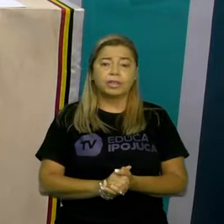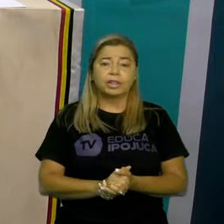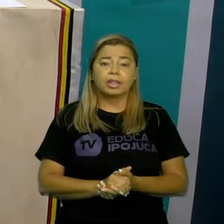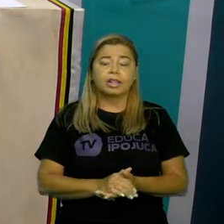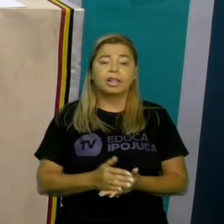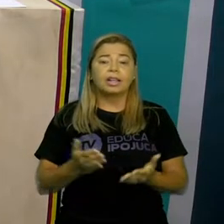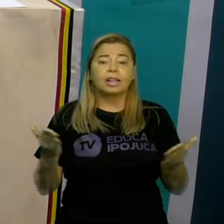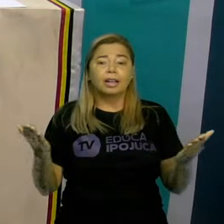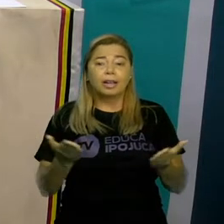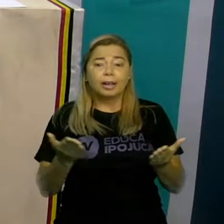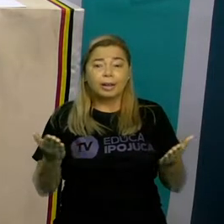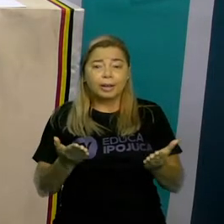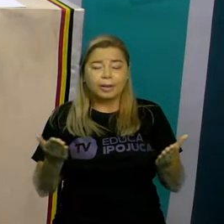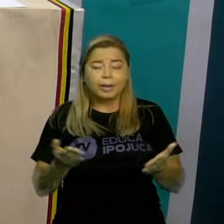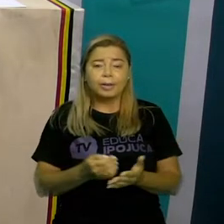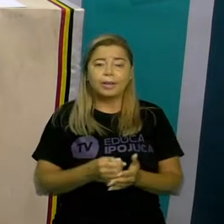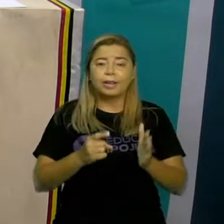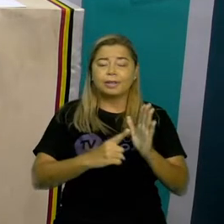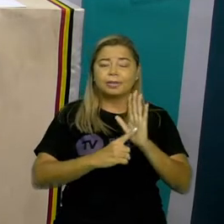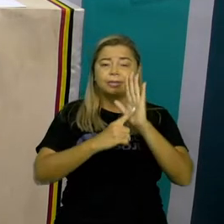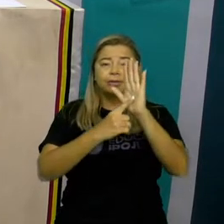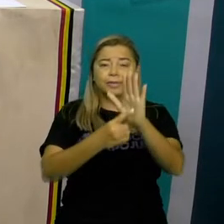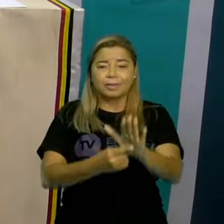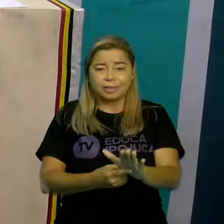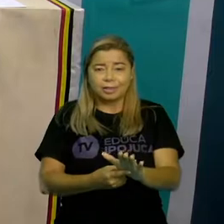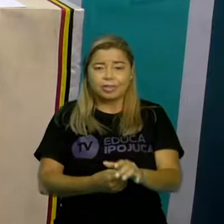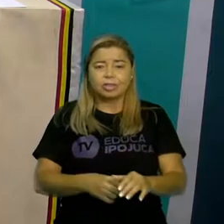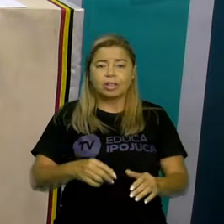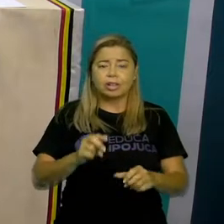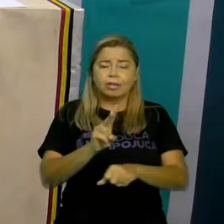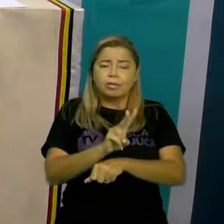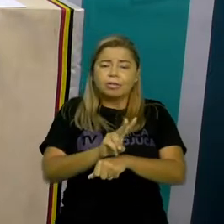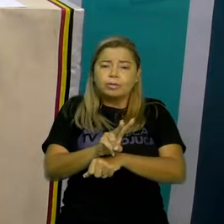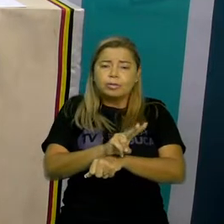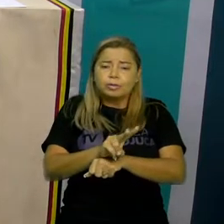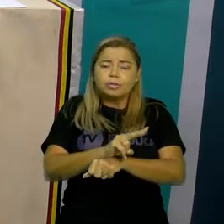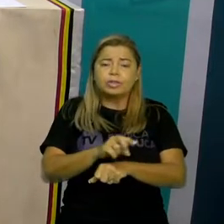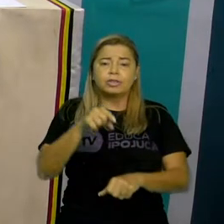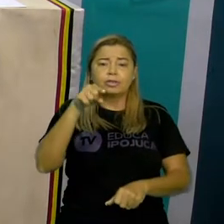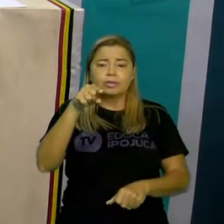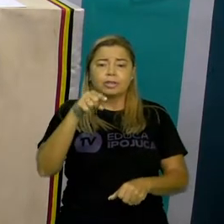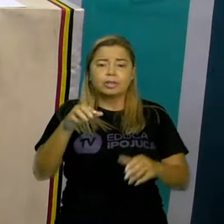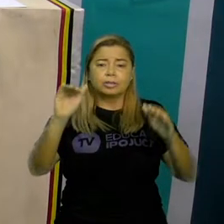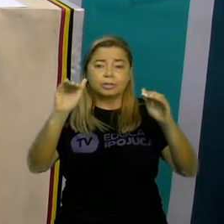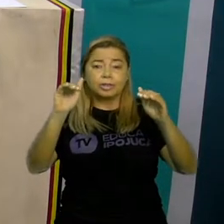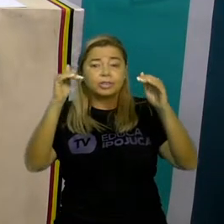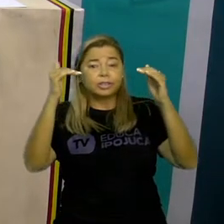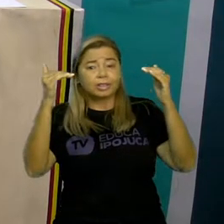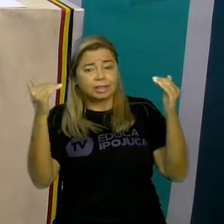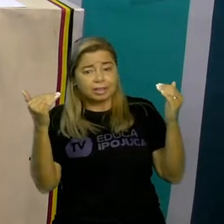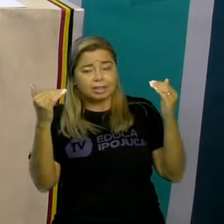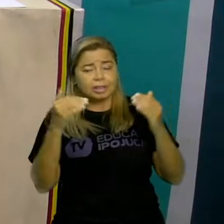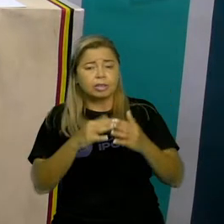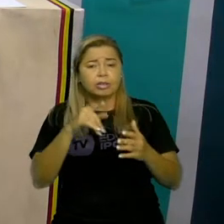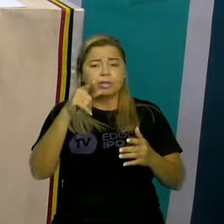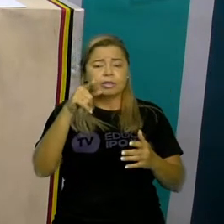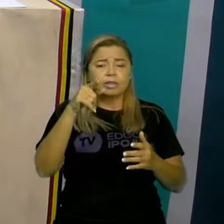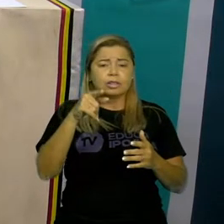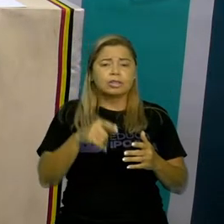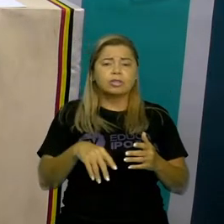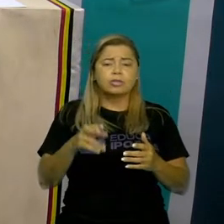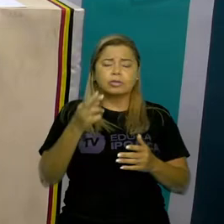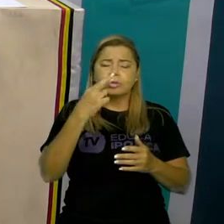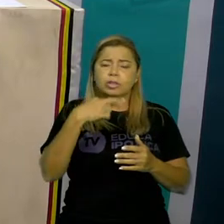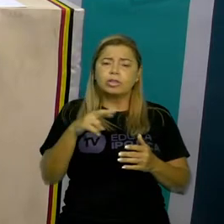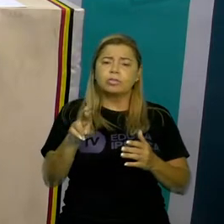vai mostrar para vocês um videozinho. E quer que vocês prestem bastante atenção, tá certo? E vai respondendo aí da casinha de vocês, junto